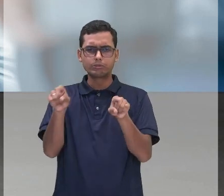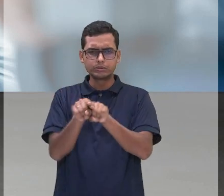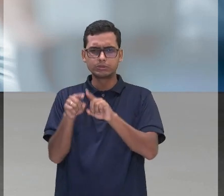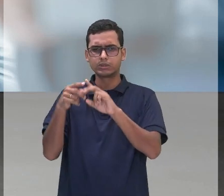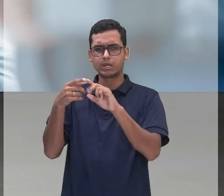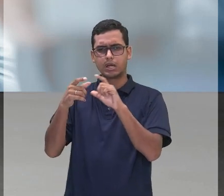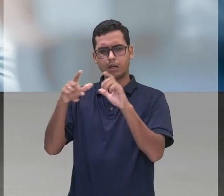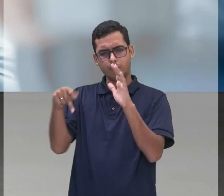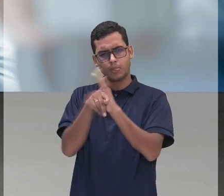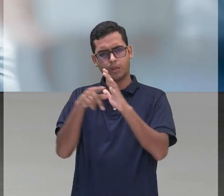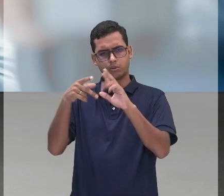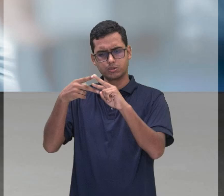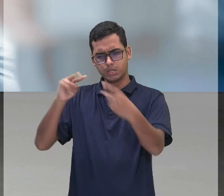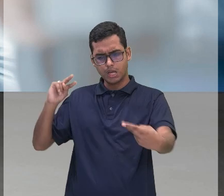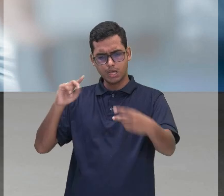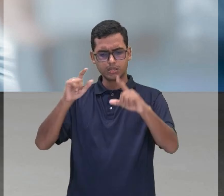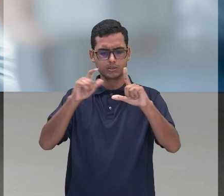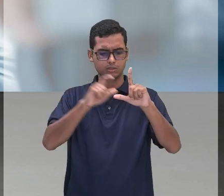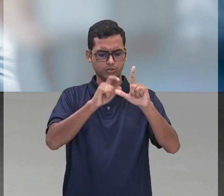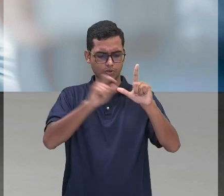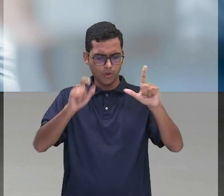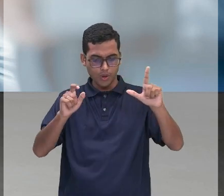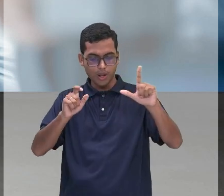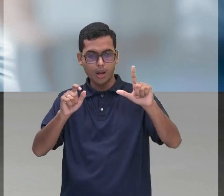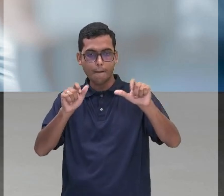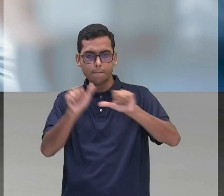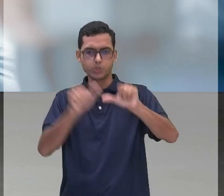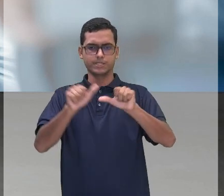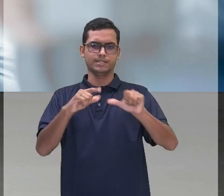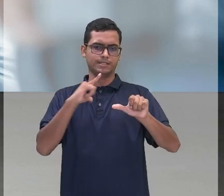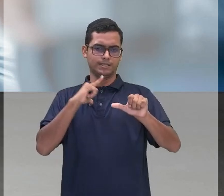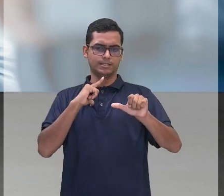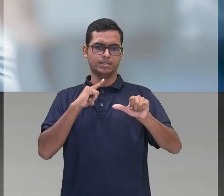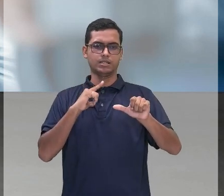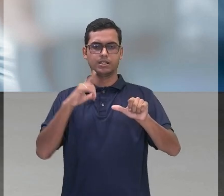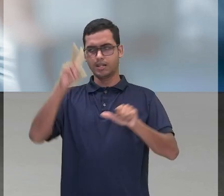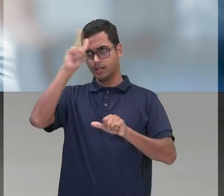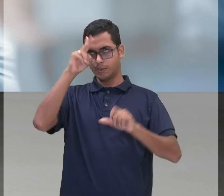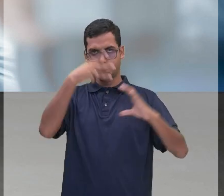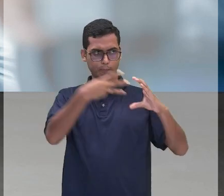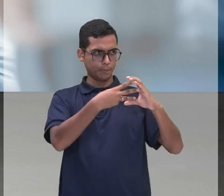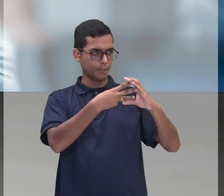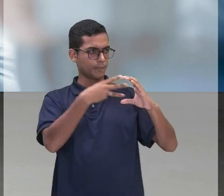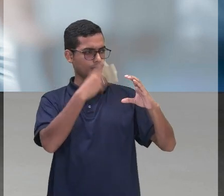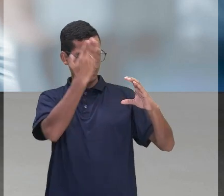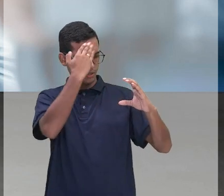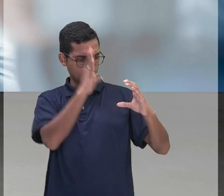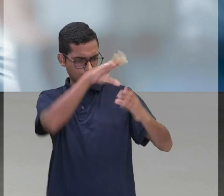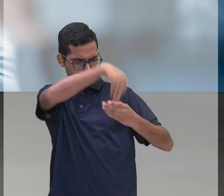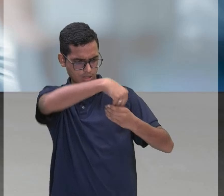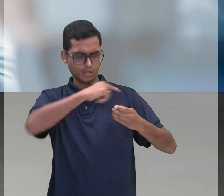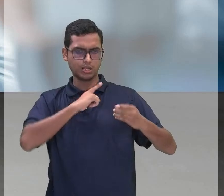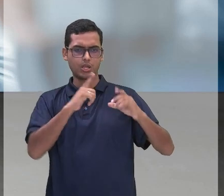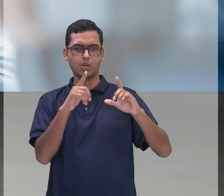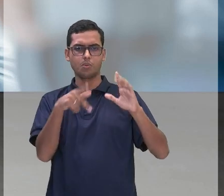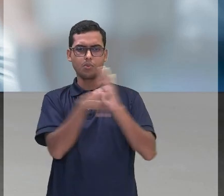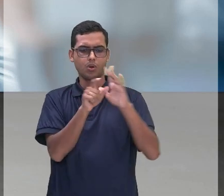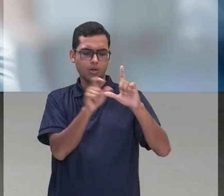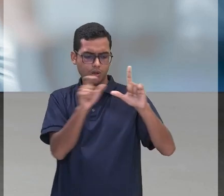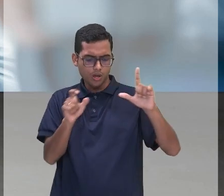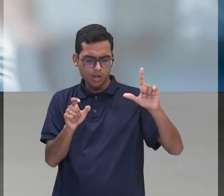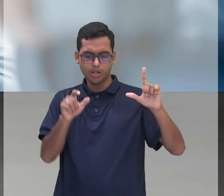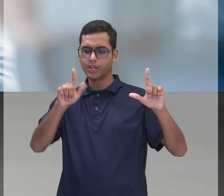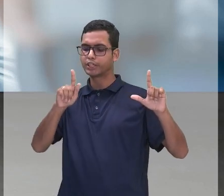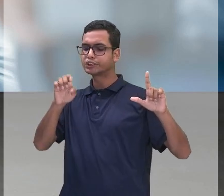genes, né? Então, quando a gente relembra lá como é uma célula, a gente sabe que dentro da célula tem o gene. E esse gene